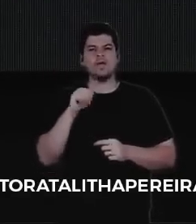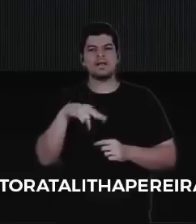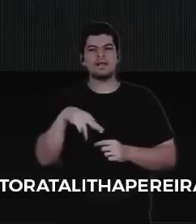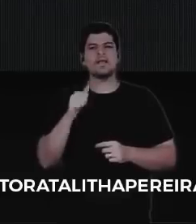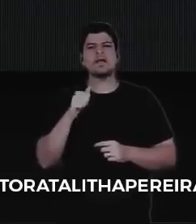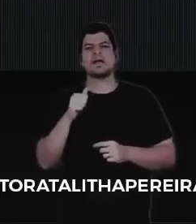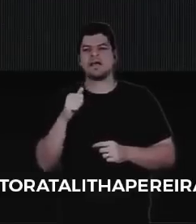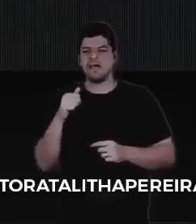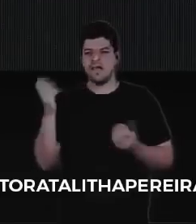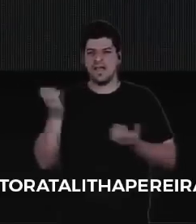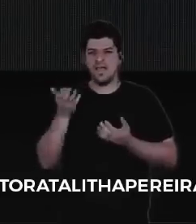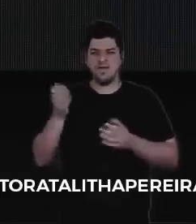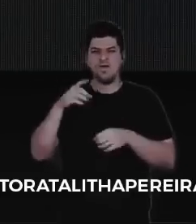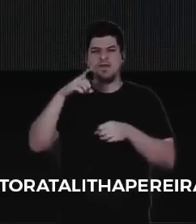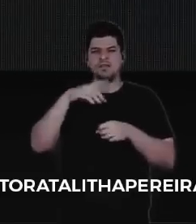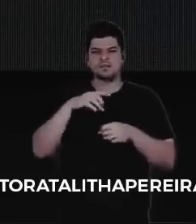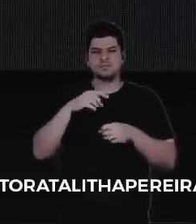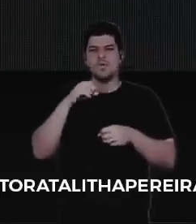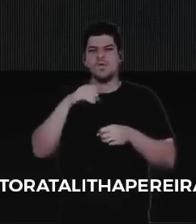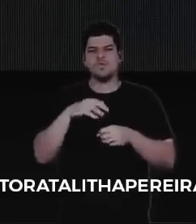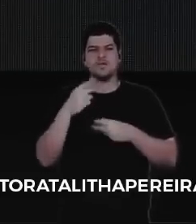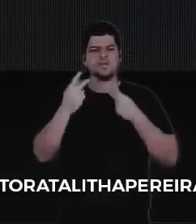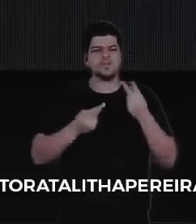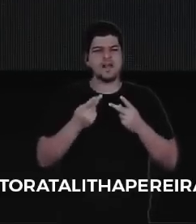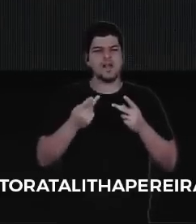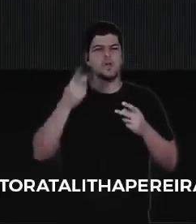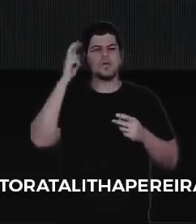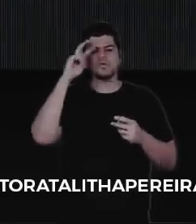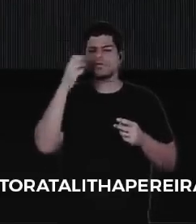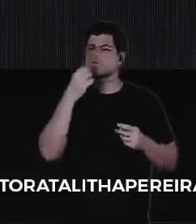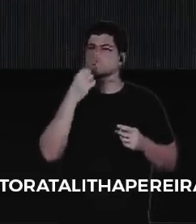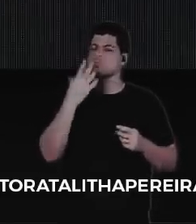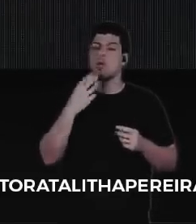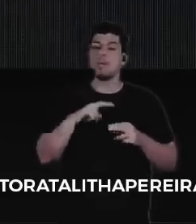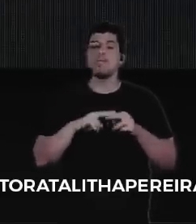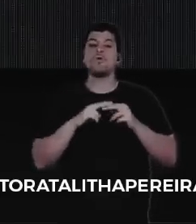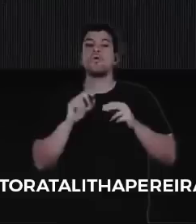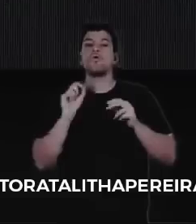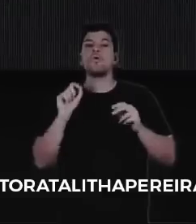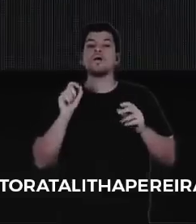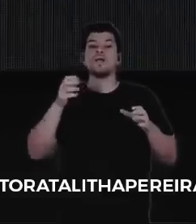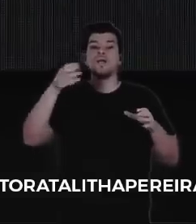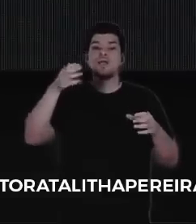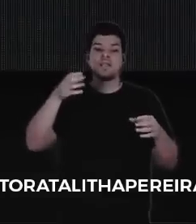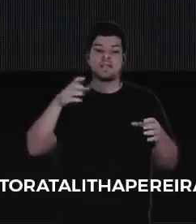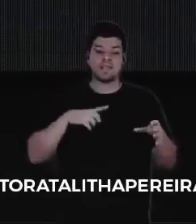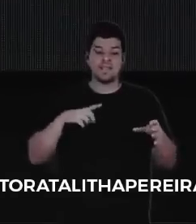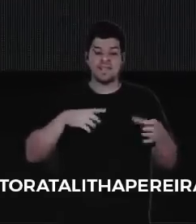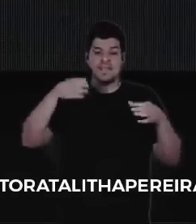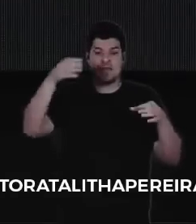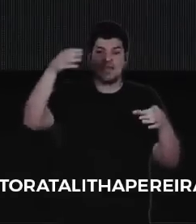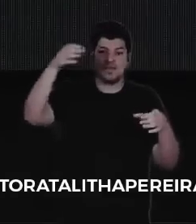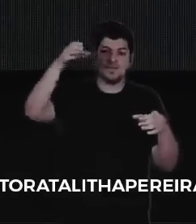a farinha, fez o bolo, mas ela só viveu a abundância, por quê? Porque ela deu o bom